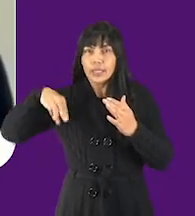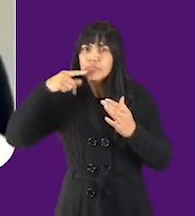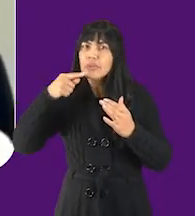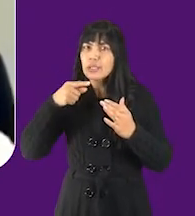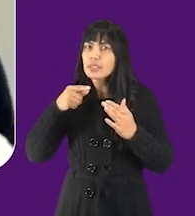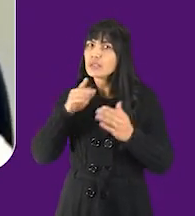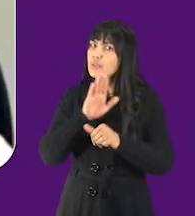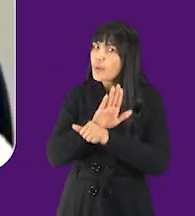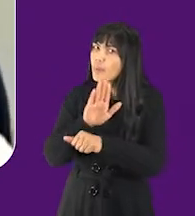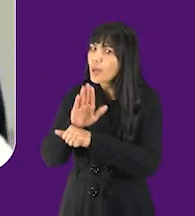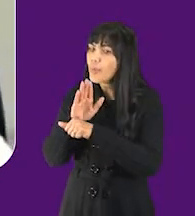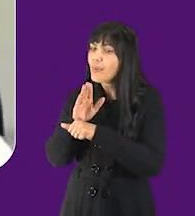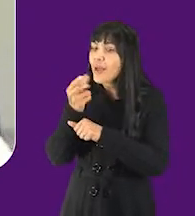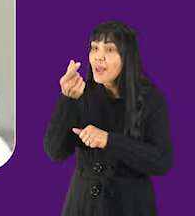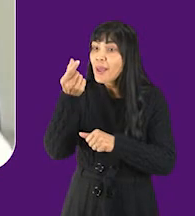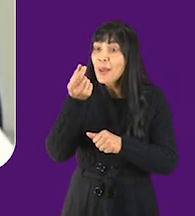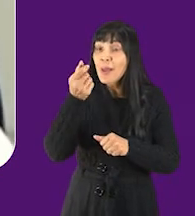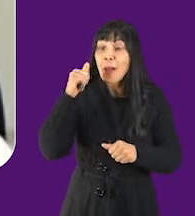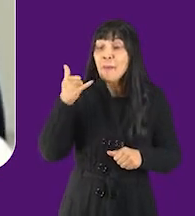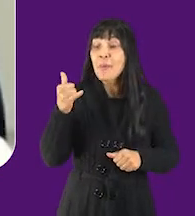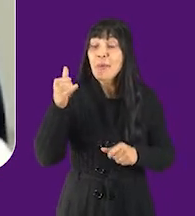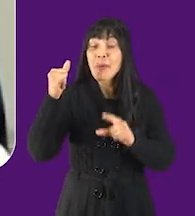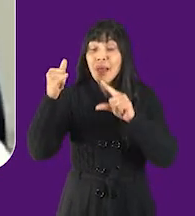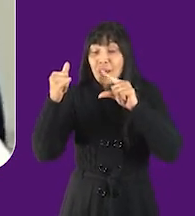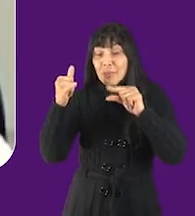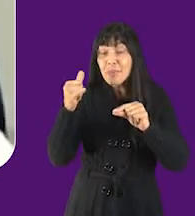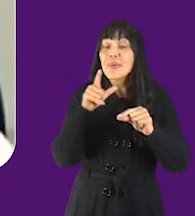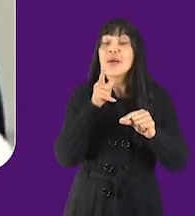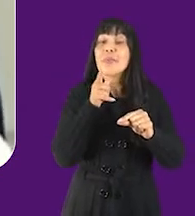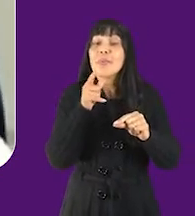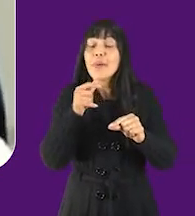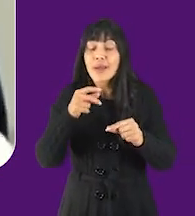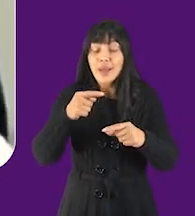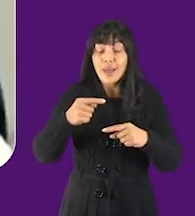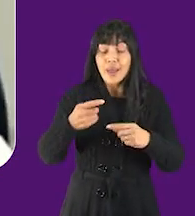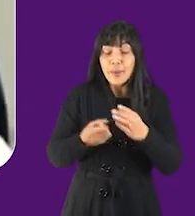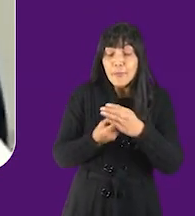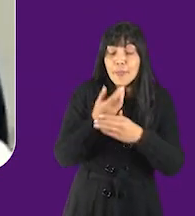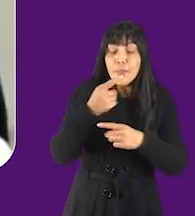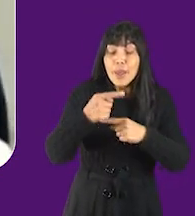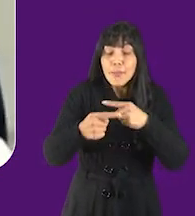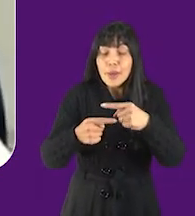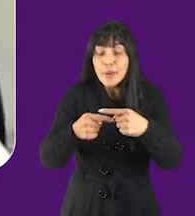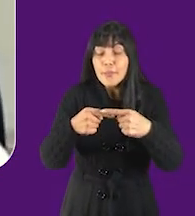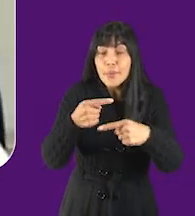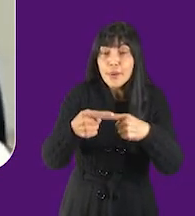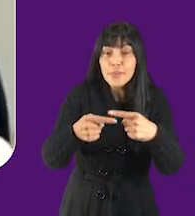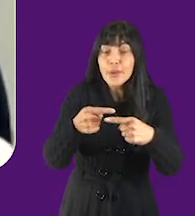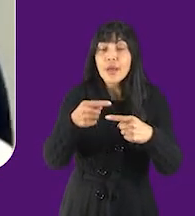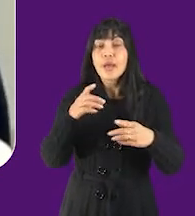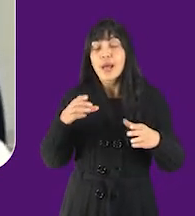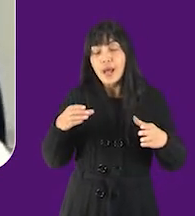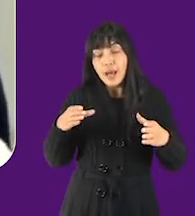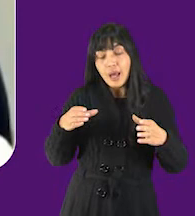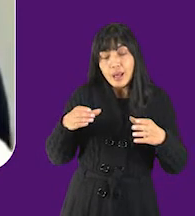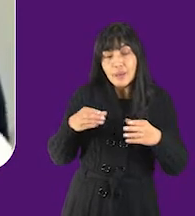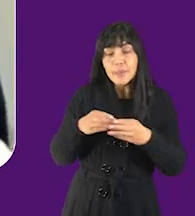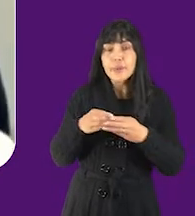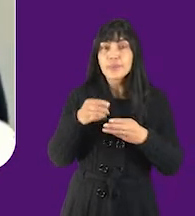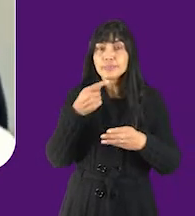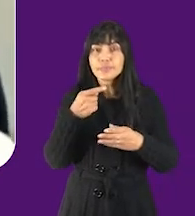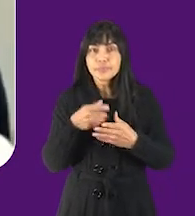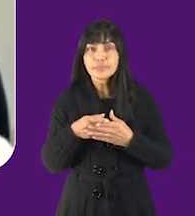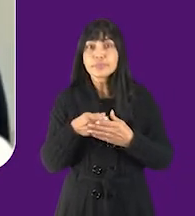muito a contribuir para a redução de consumo de energia, de água, de matérias-primas e outros insumos associados à operação.